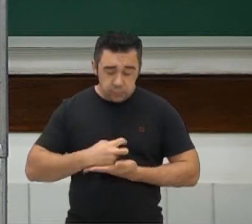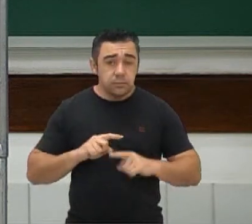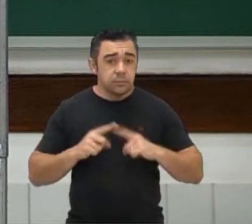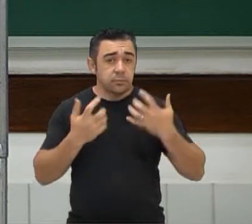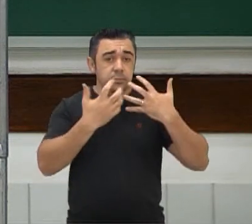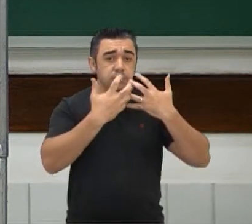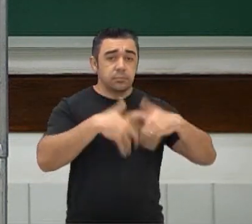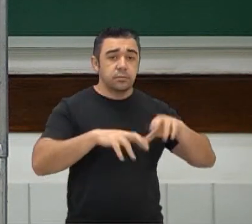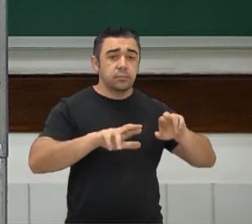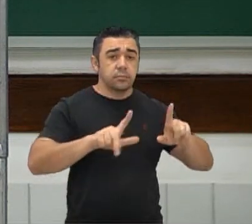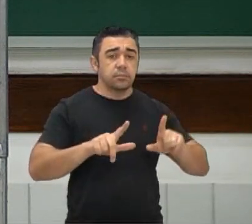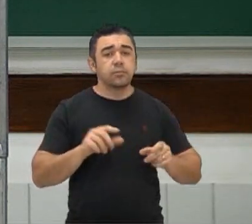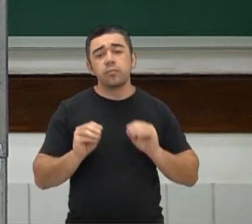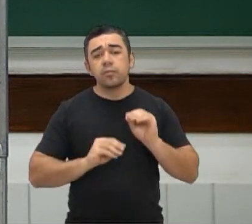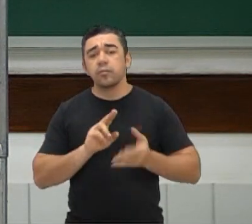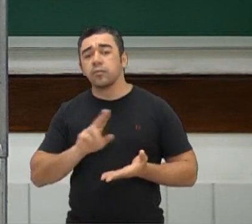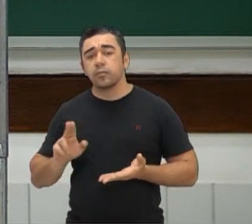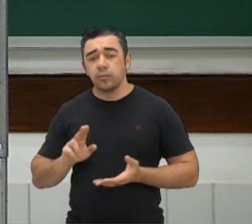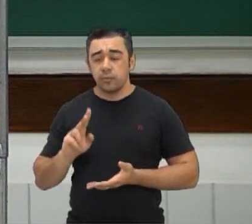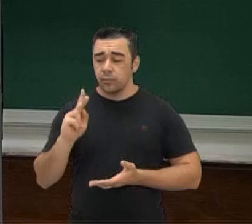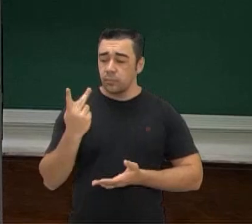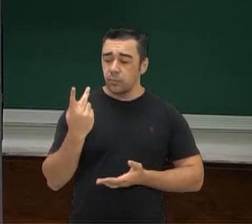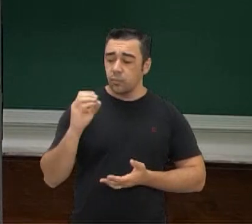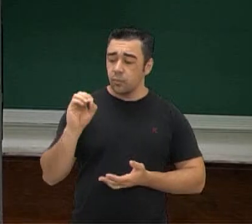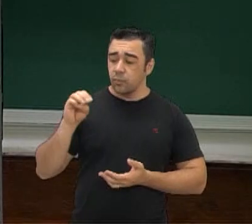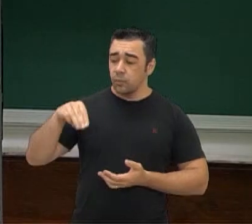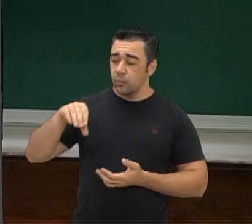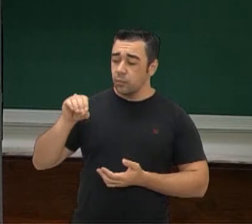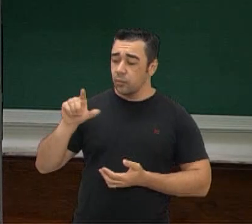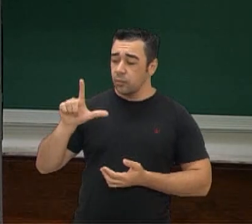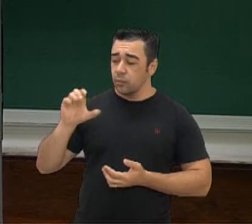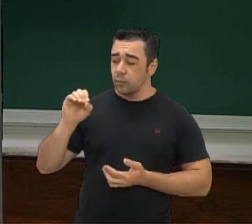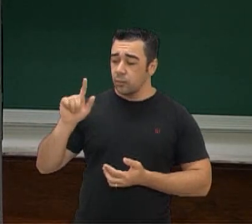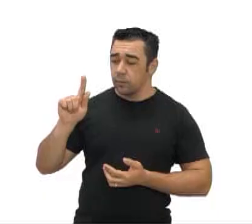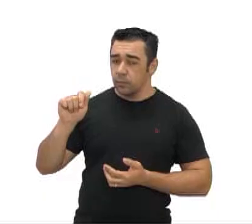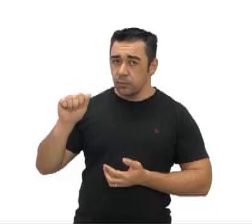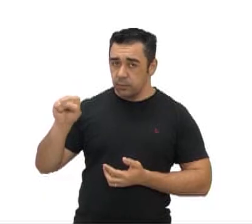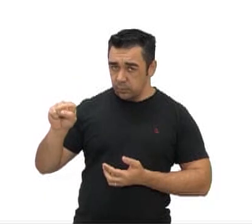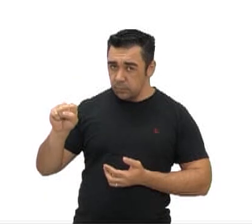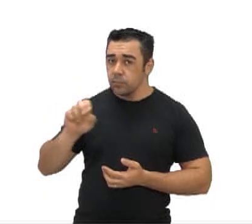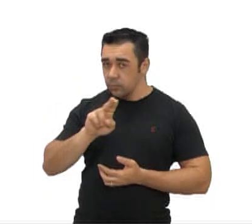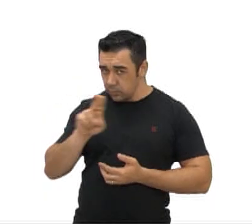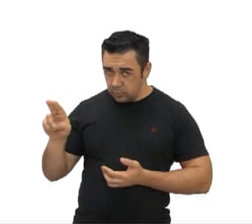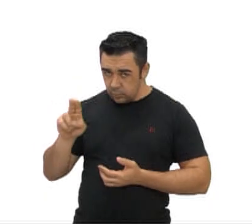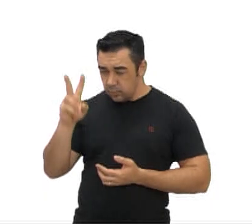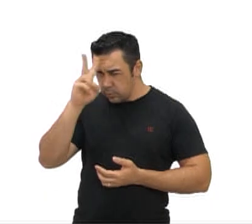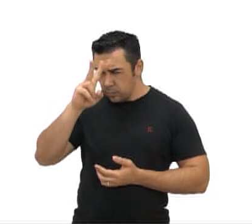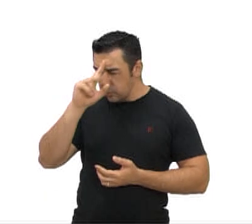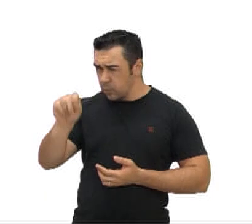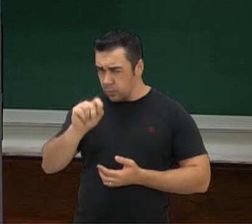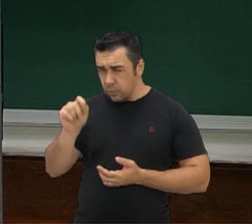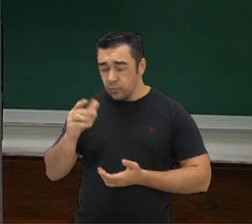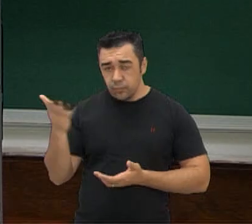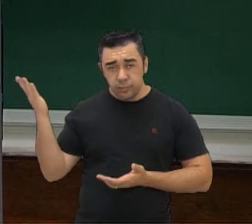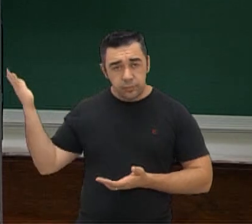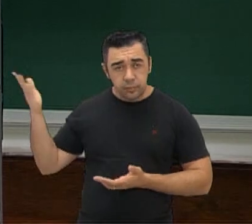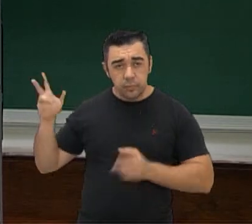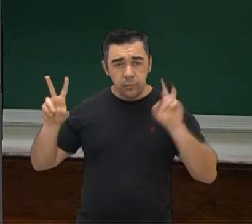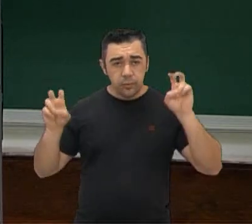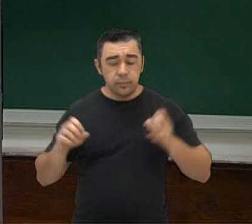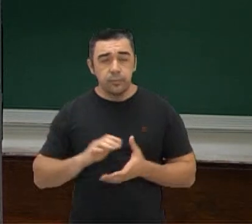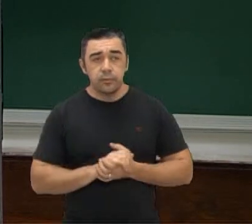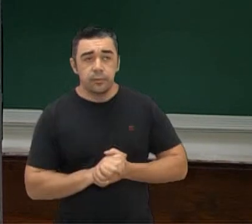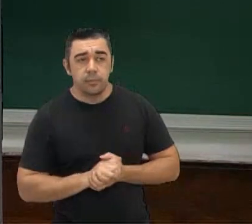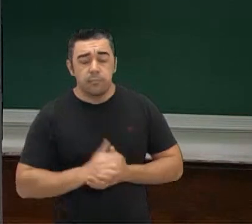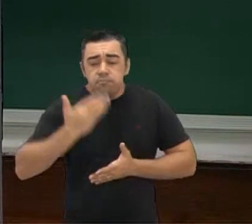função. Como que a gente chama essas estruturas? A gente chama de homólogas, certo? Então vamos relembrar um pouco sobre isso? Sobre